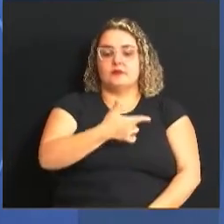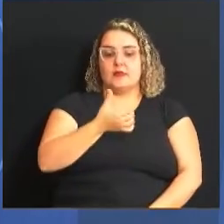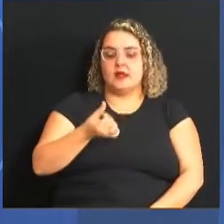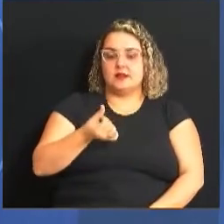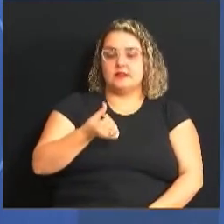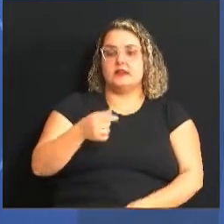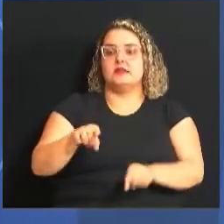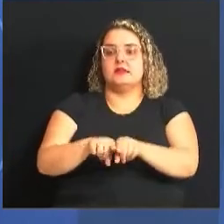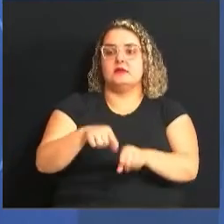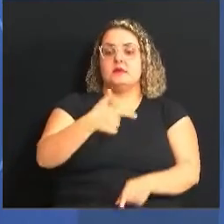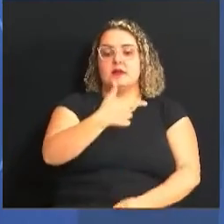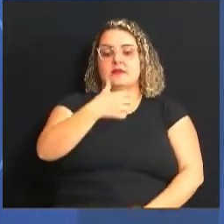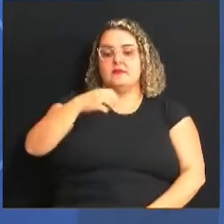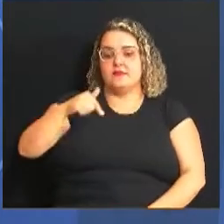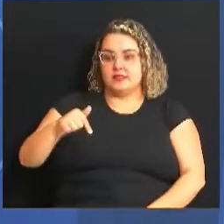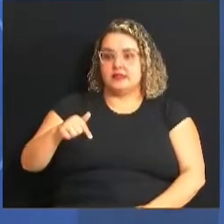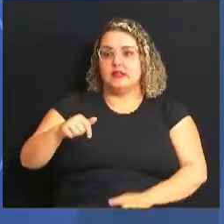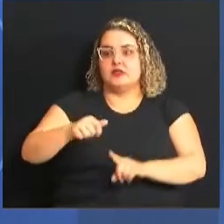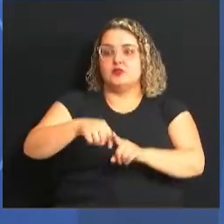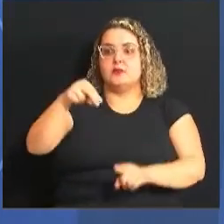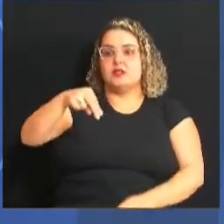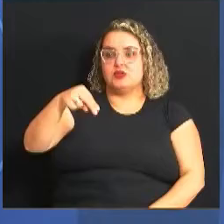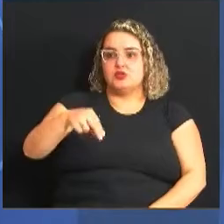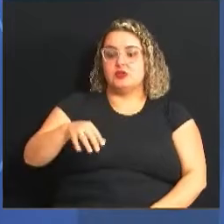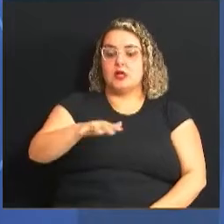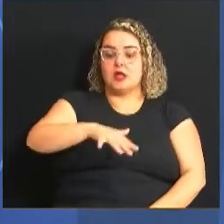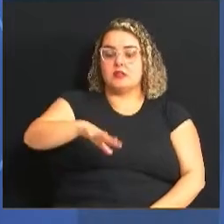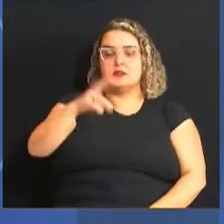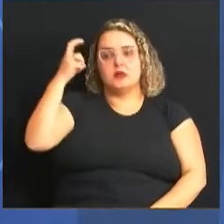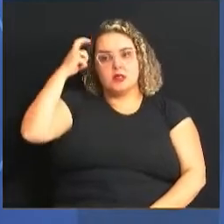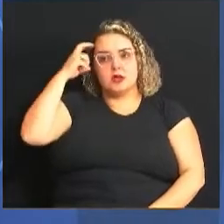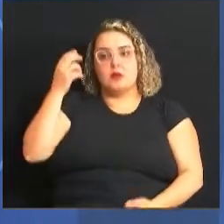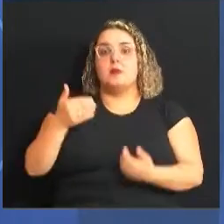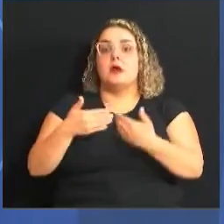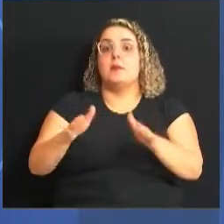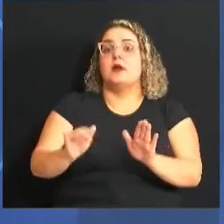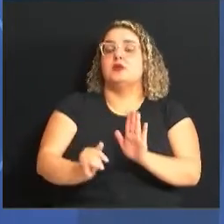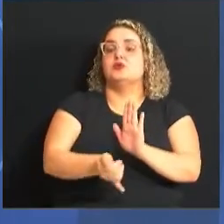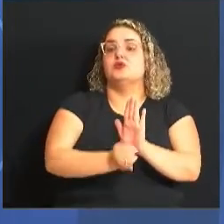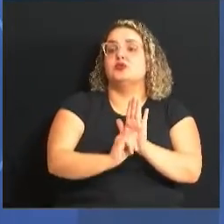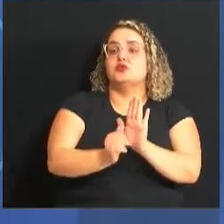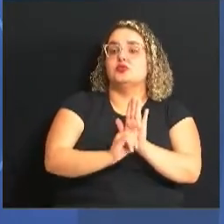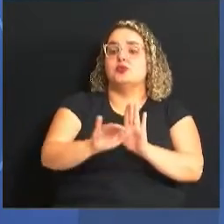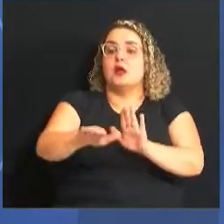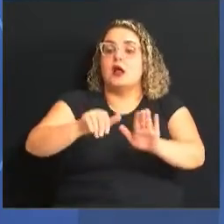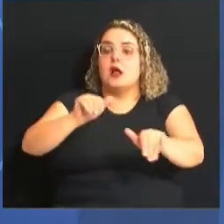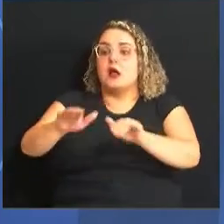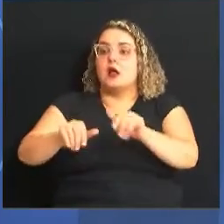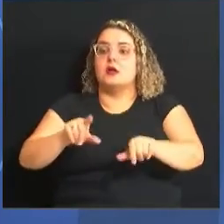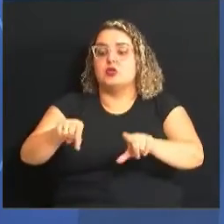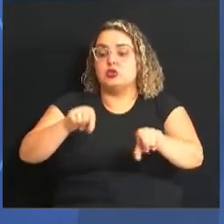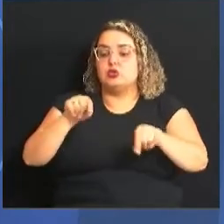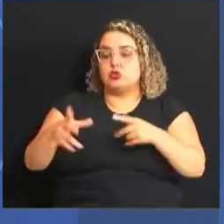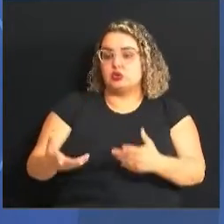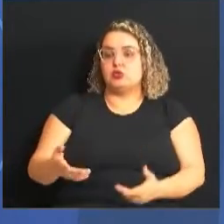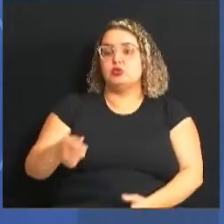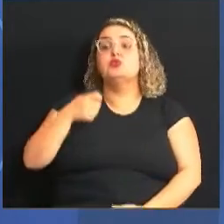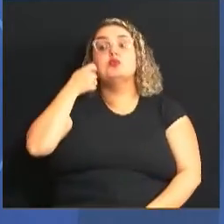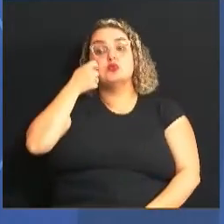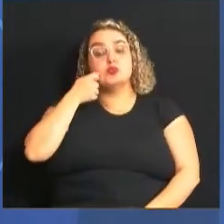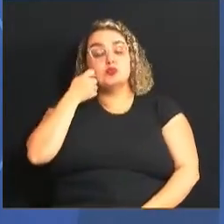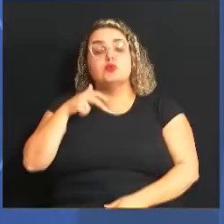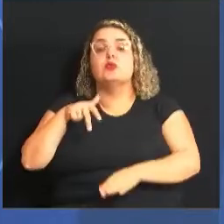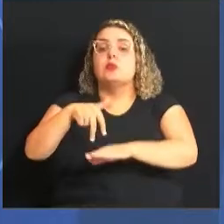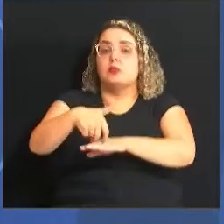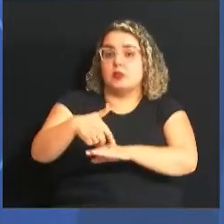de novembro lá na Estação Cultura, mas foi aberto o edital para o chamamento, a seleção dos artistas que vão